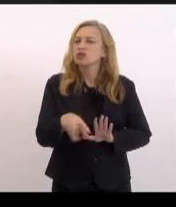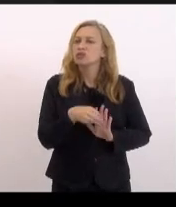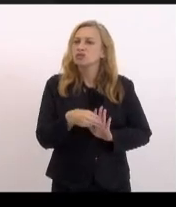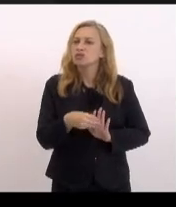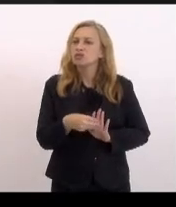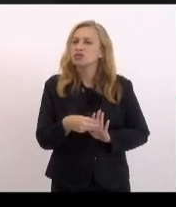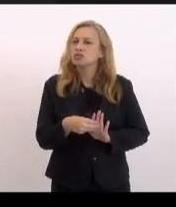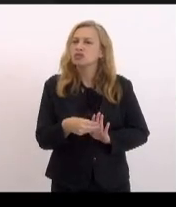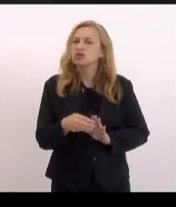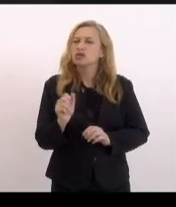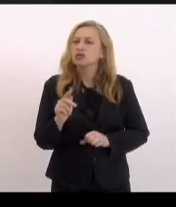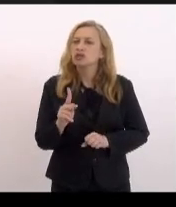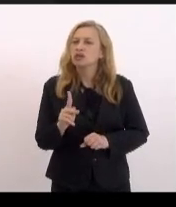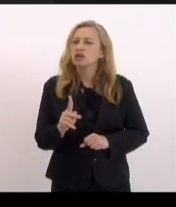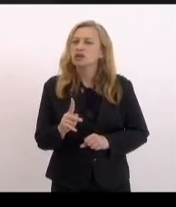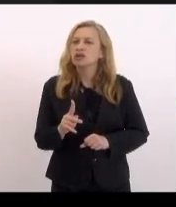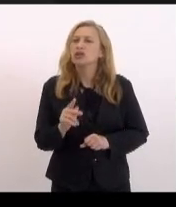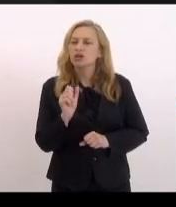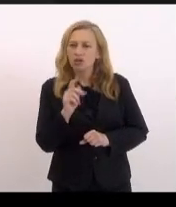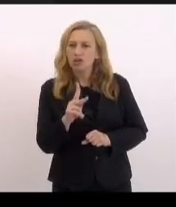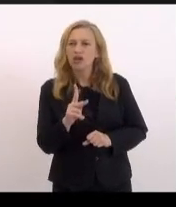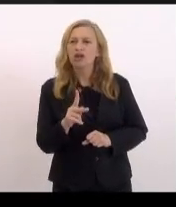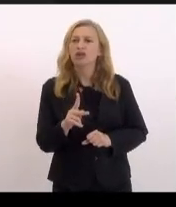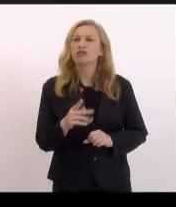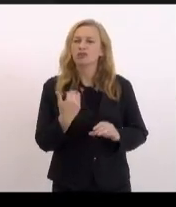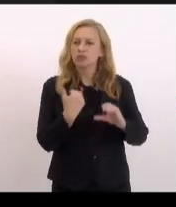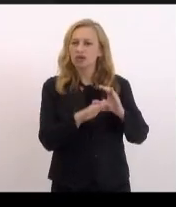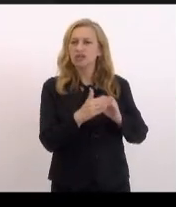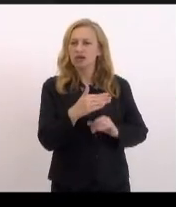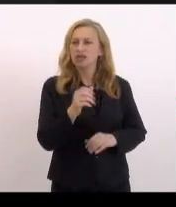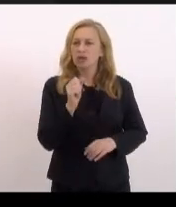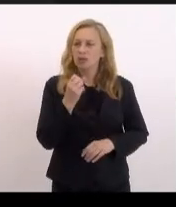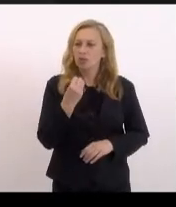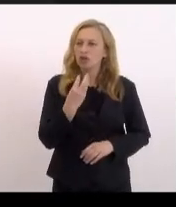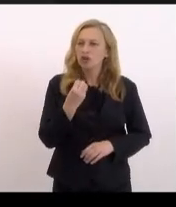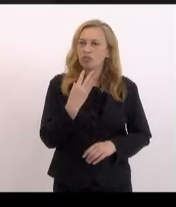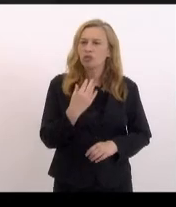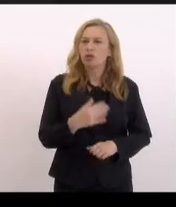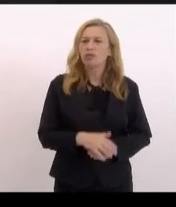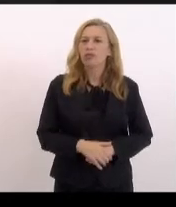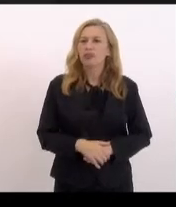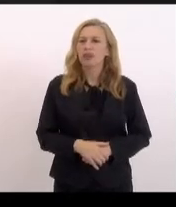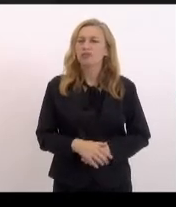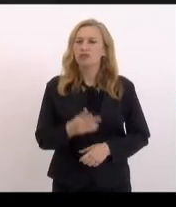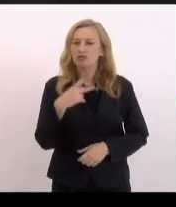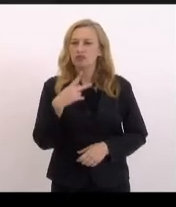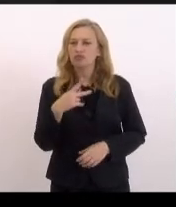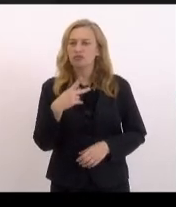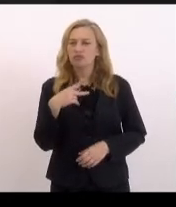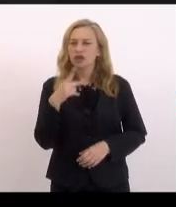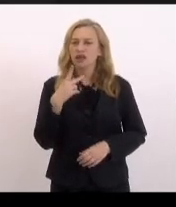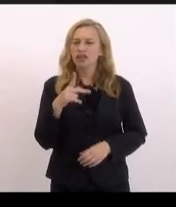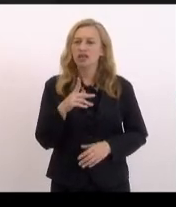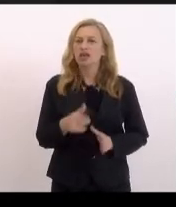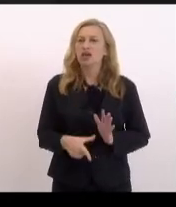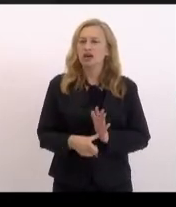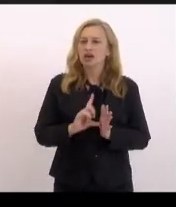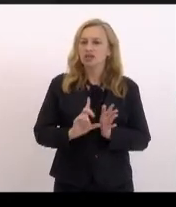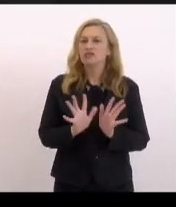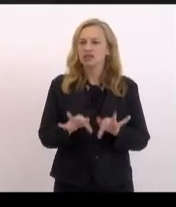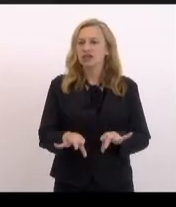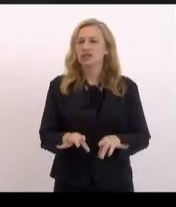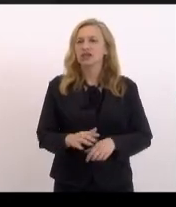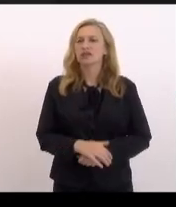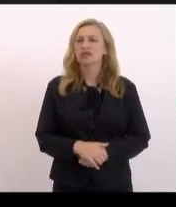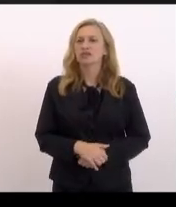meu WhatsApp. Vou passar para você aí. Tá bom, vou passar para você agora. Eu vou cantar aqui antes de encerrar o expediente.